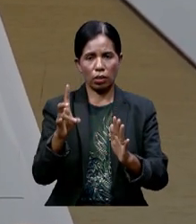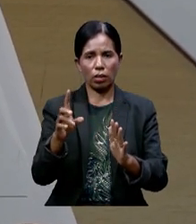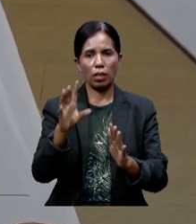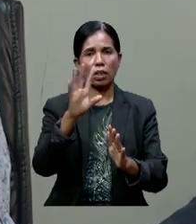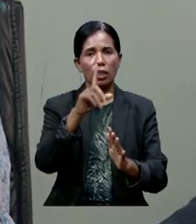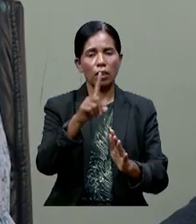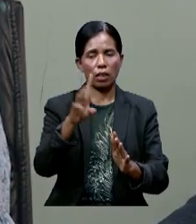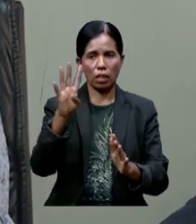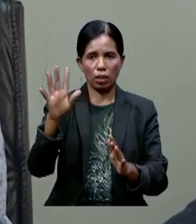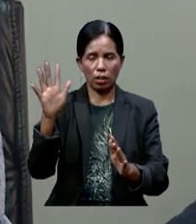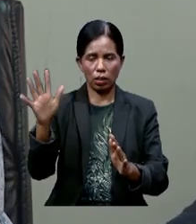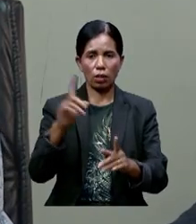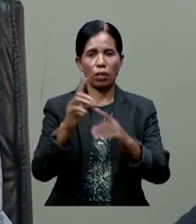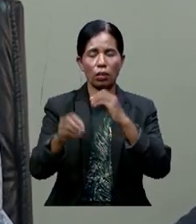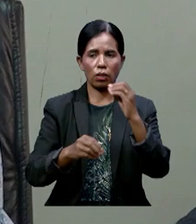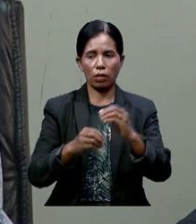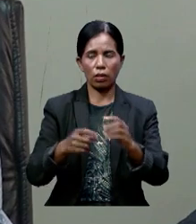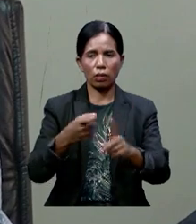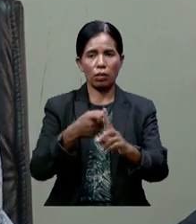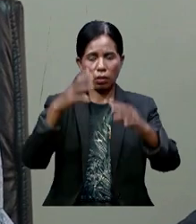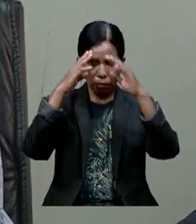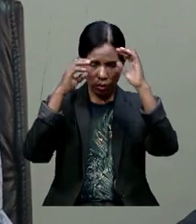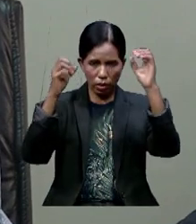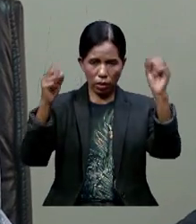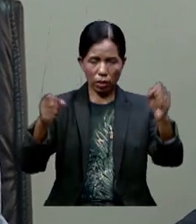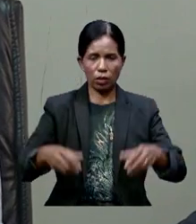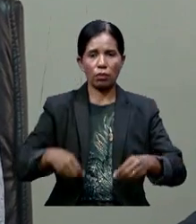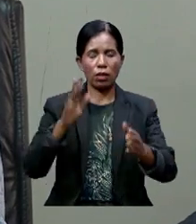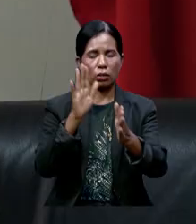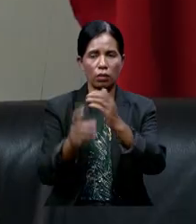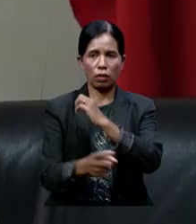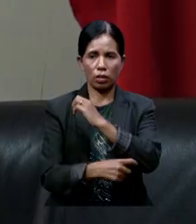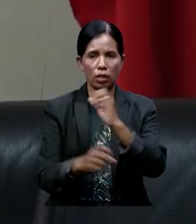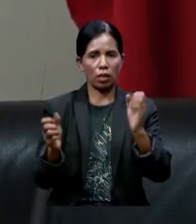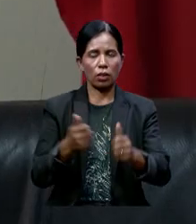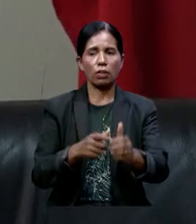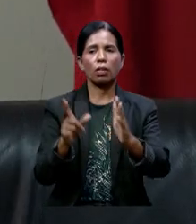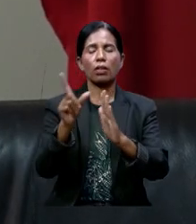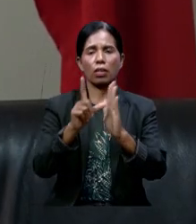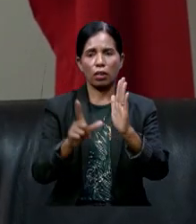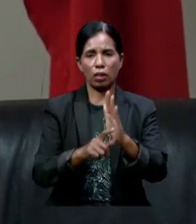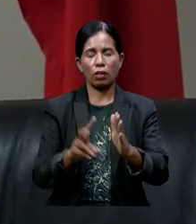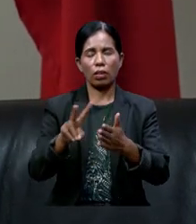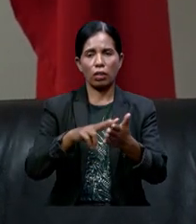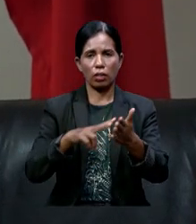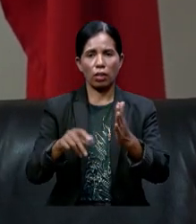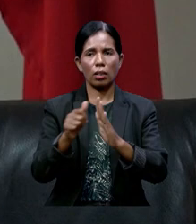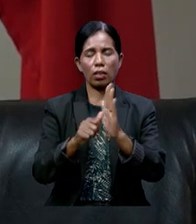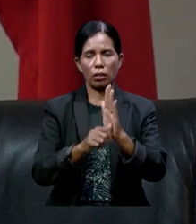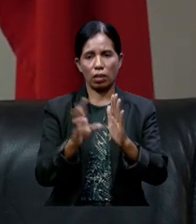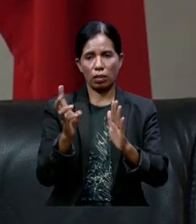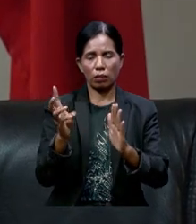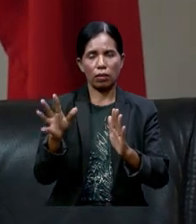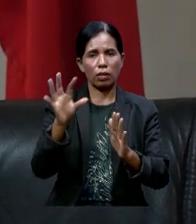no lima nebe kolea konaba iniciativa presidente republika at fo indulto ne inconstitucional tambe viola artigo nengun resensia no